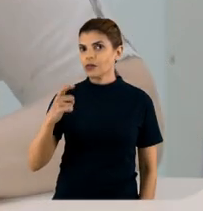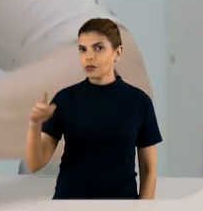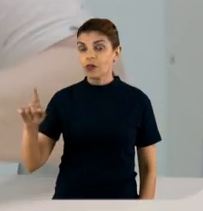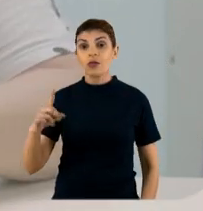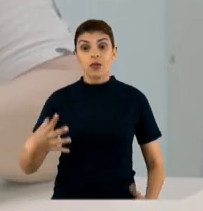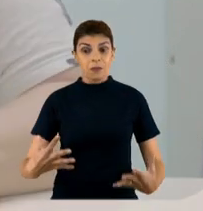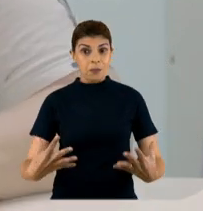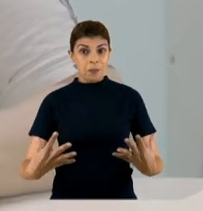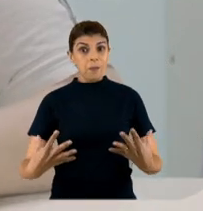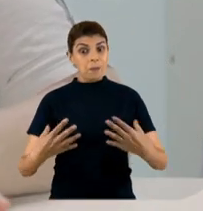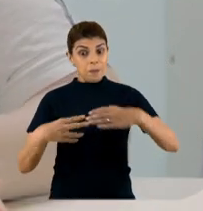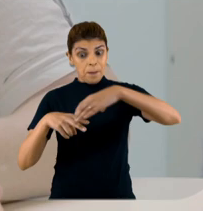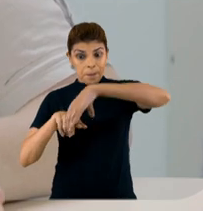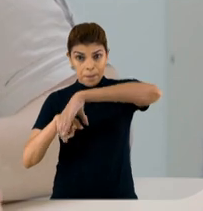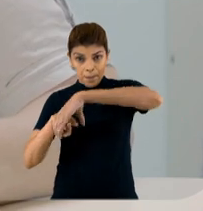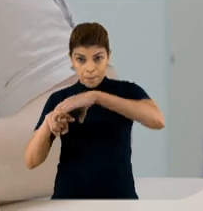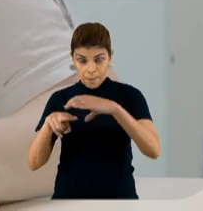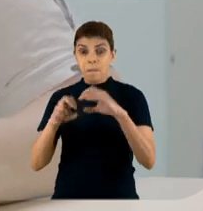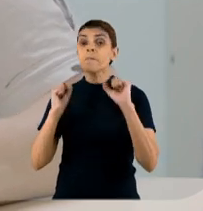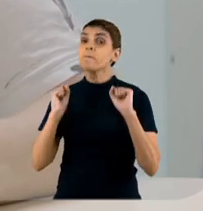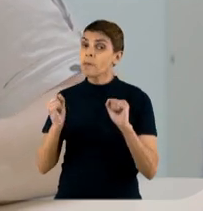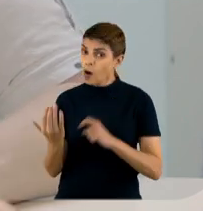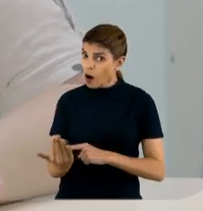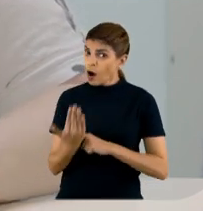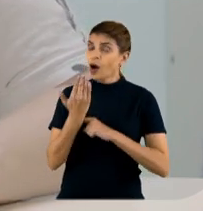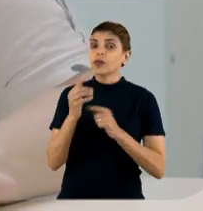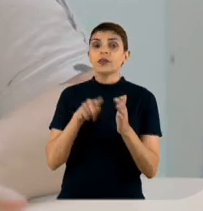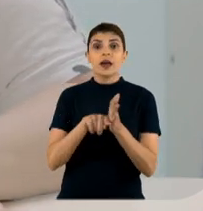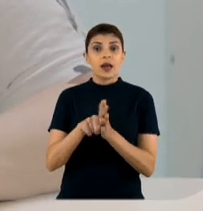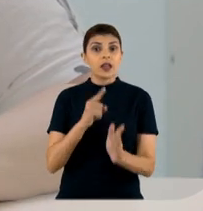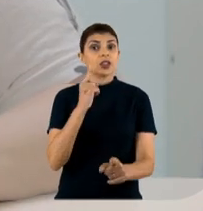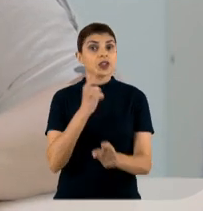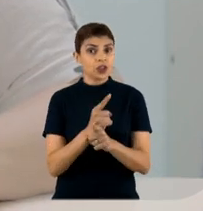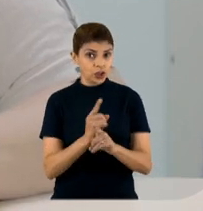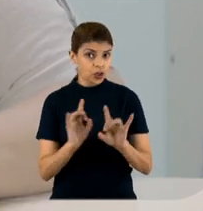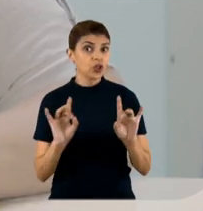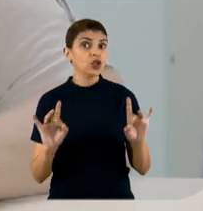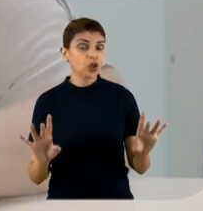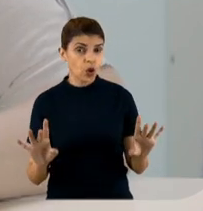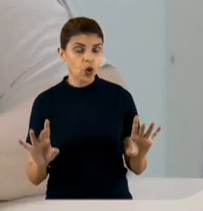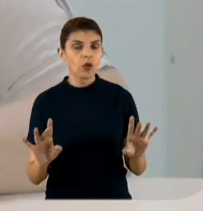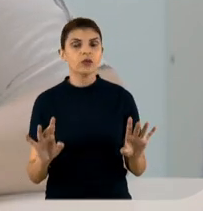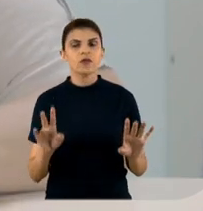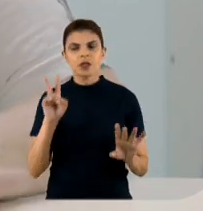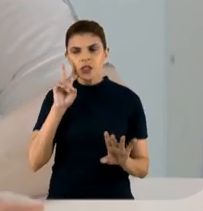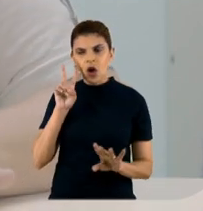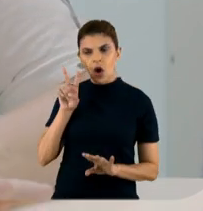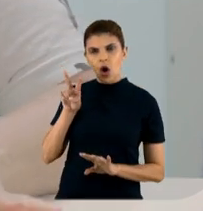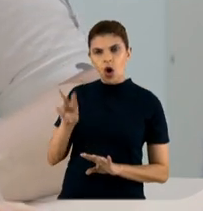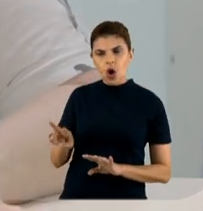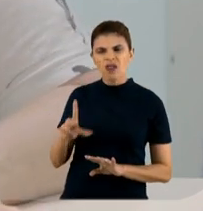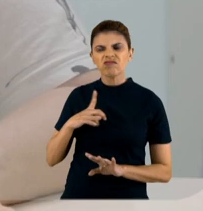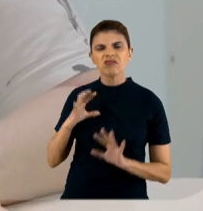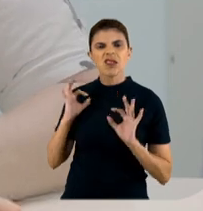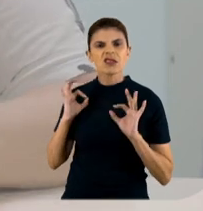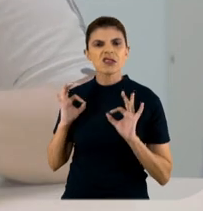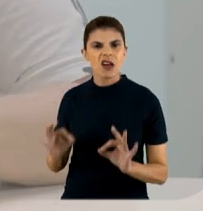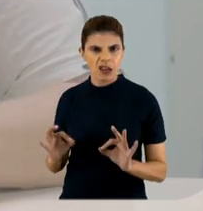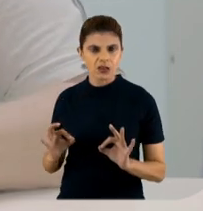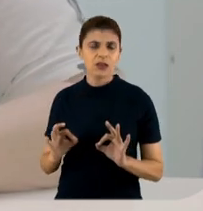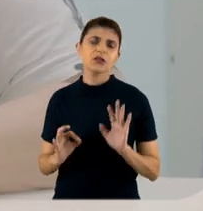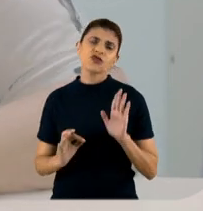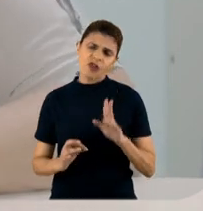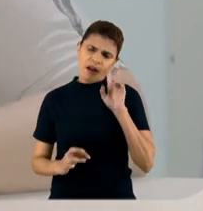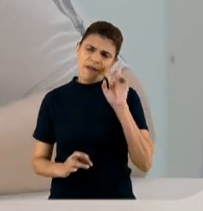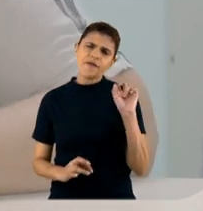Então essa tomografia ela pode ser diagnóstica então Eh no sentido assim de você olhar e ter mais certeza e